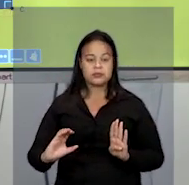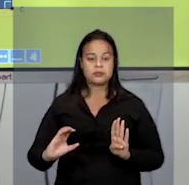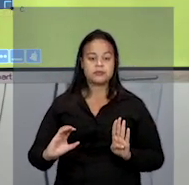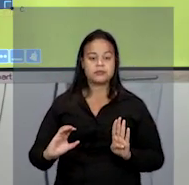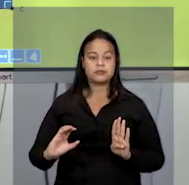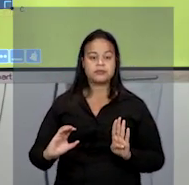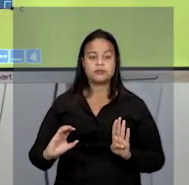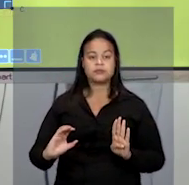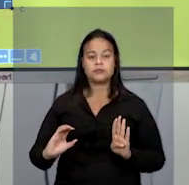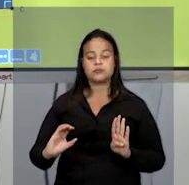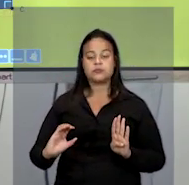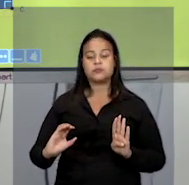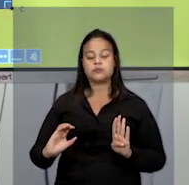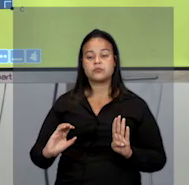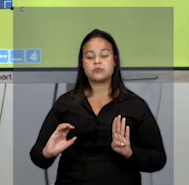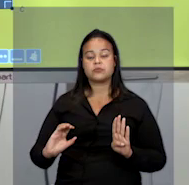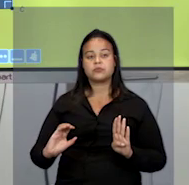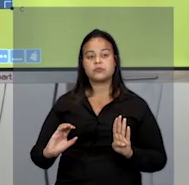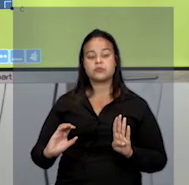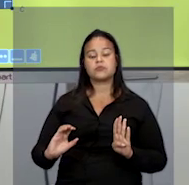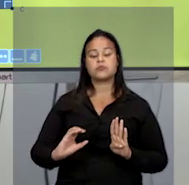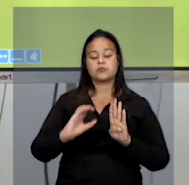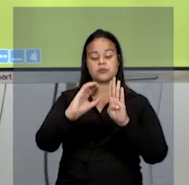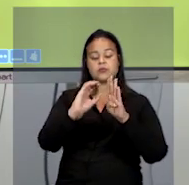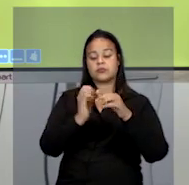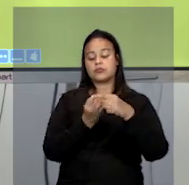a minha hipotenusa, que é o AB, ó.